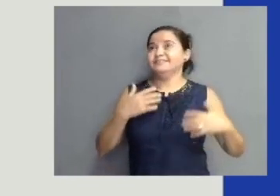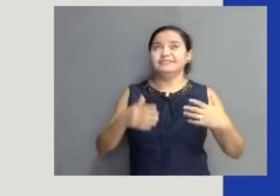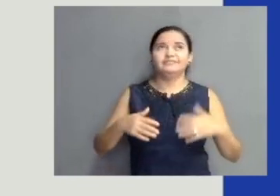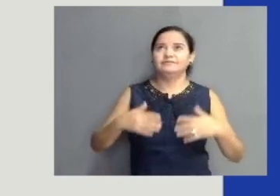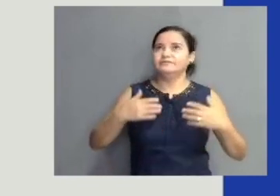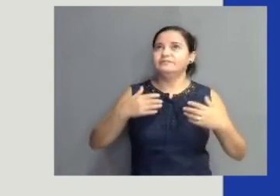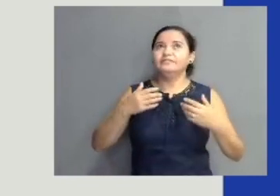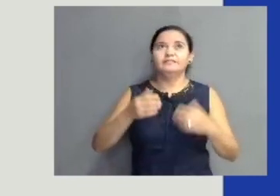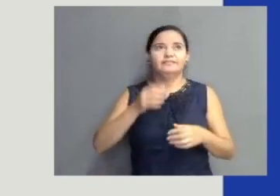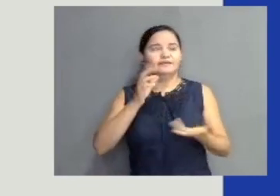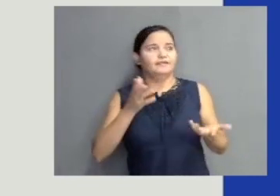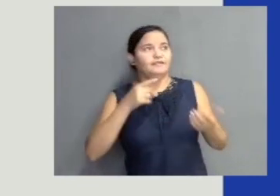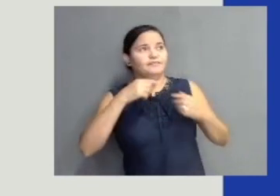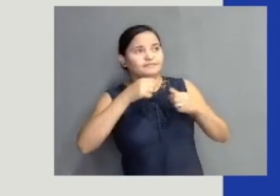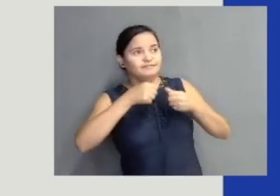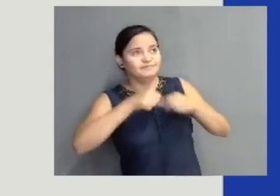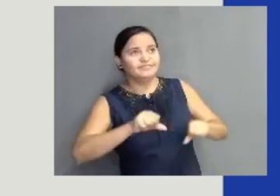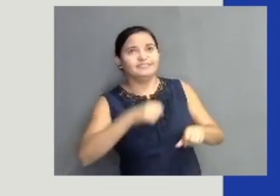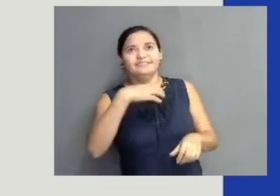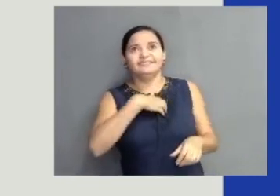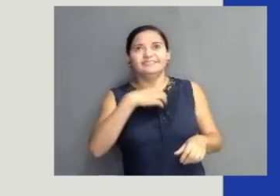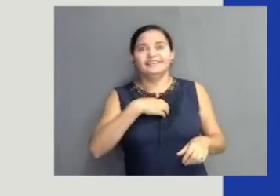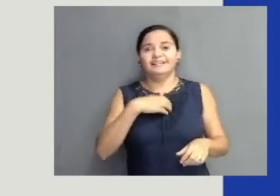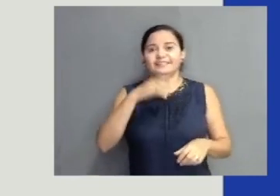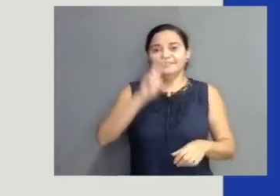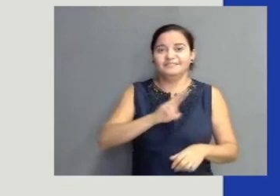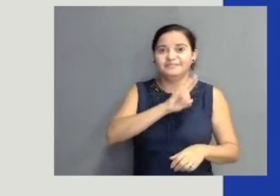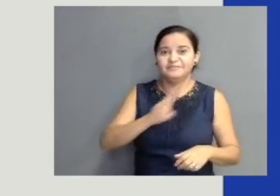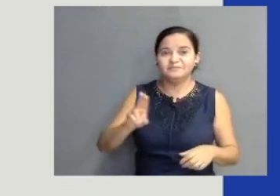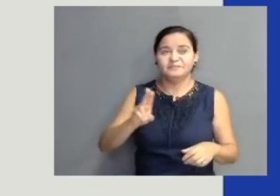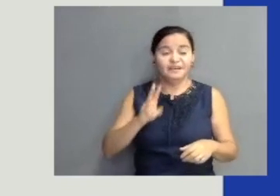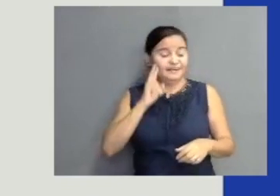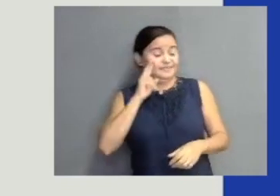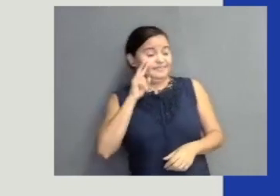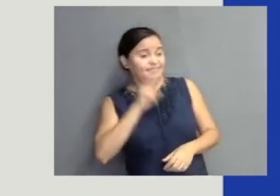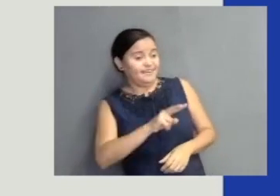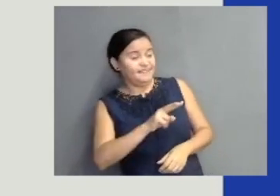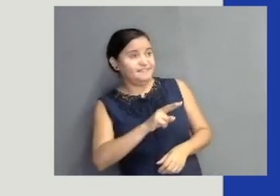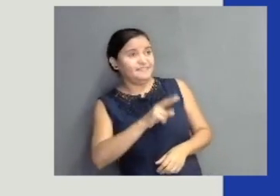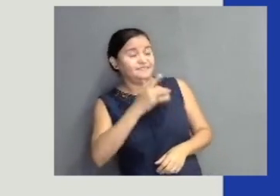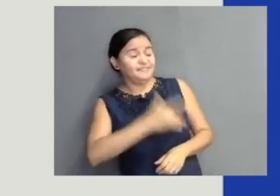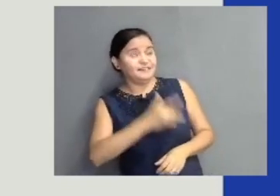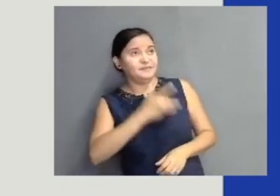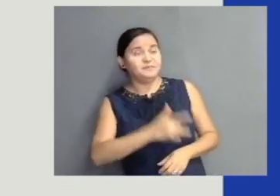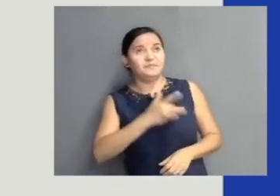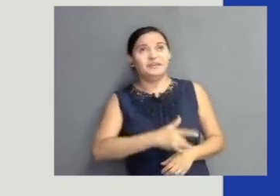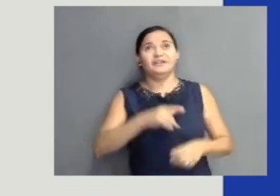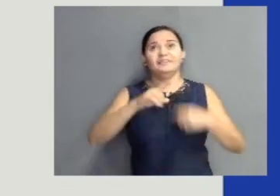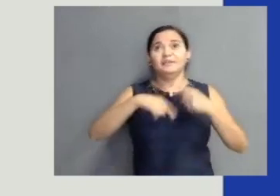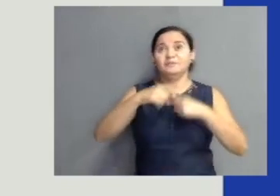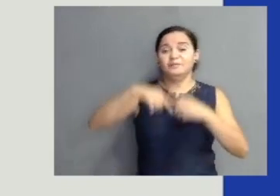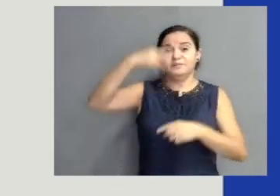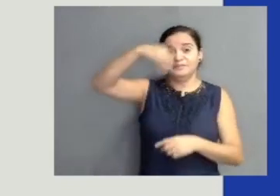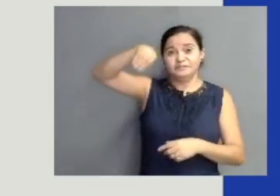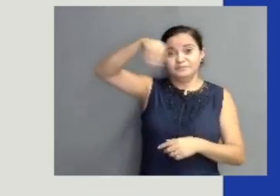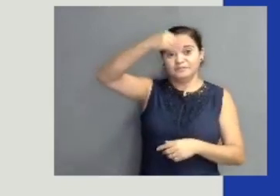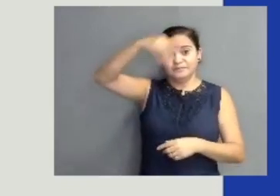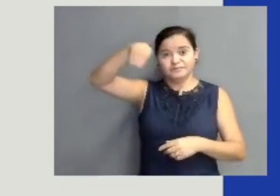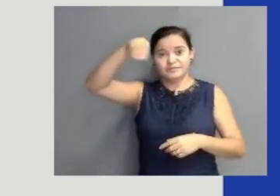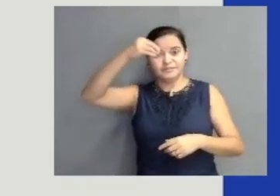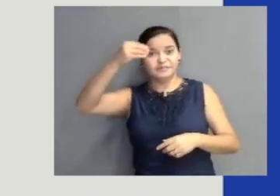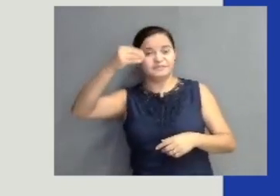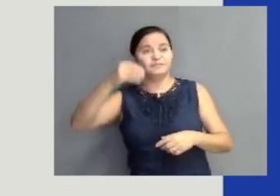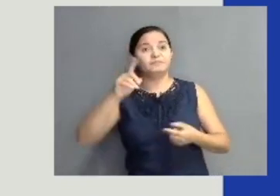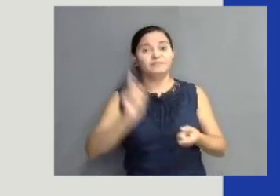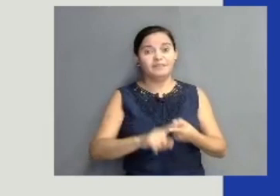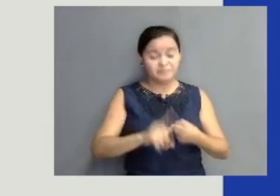batina, quem vê fica com pena. Toca o sino para a novena depois que a feira termina. A filhinha do